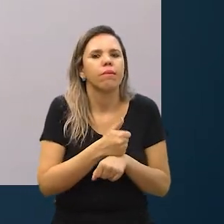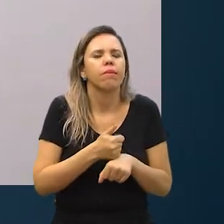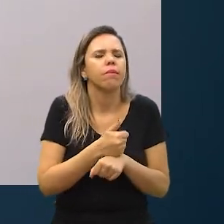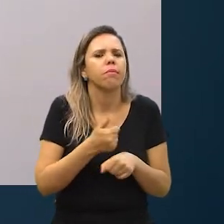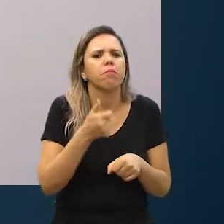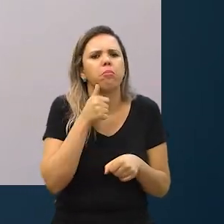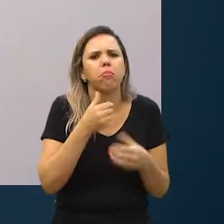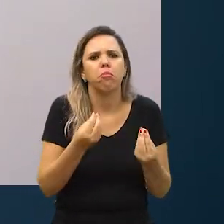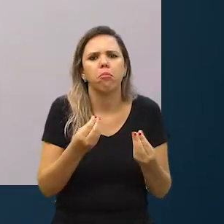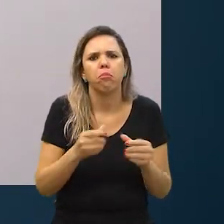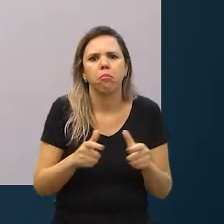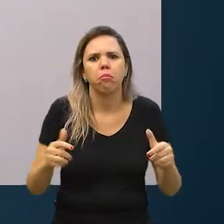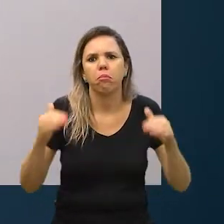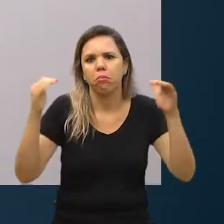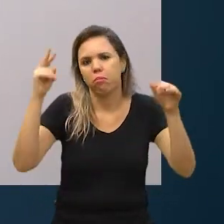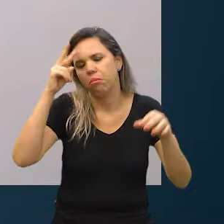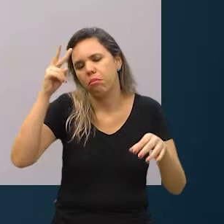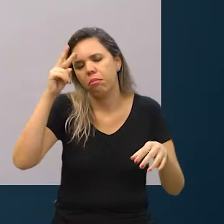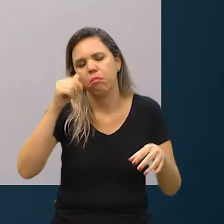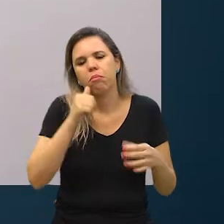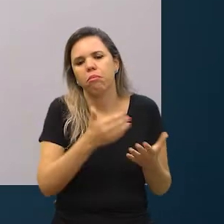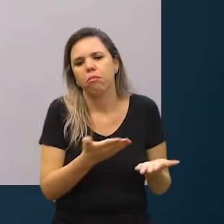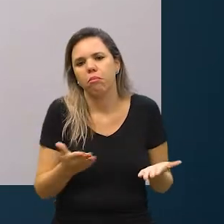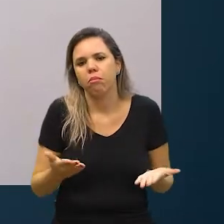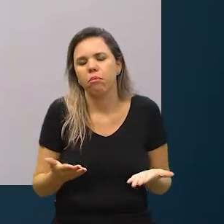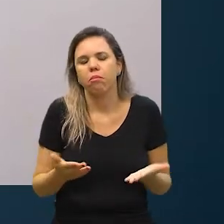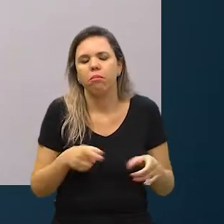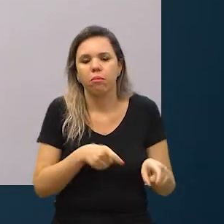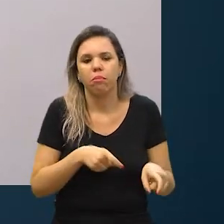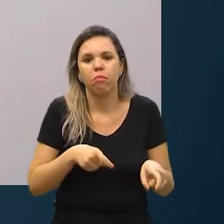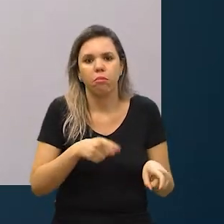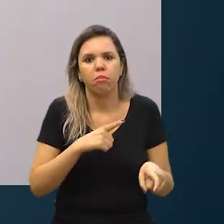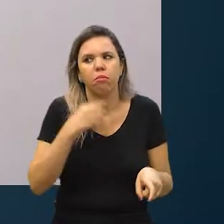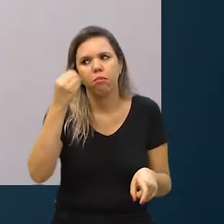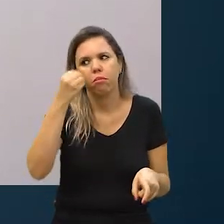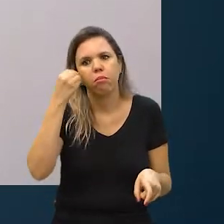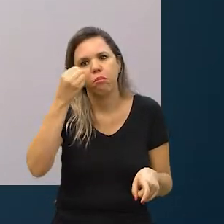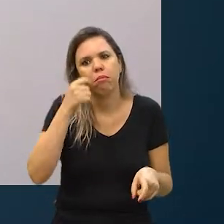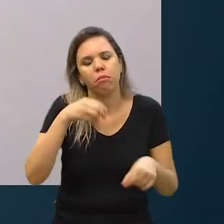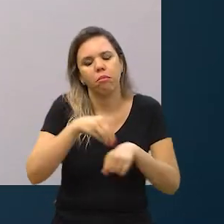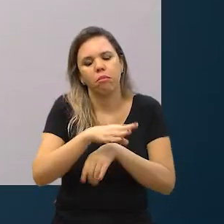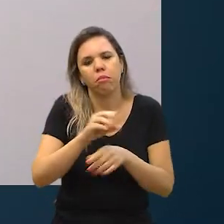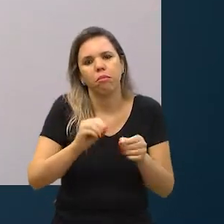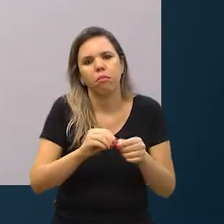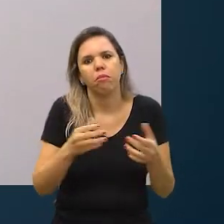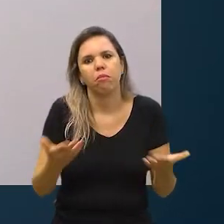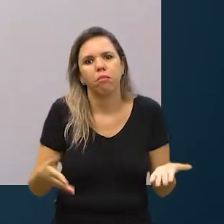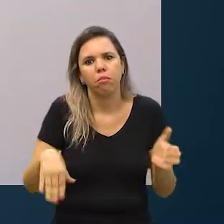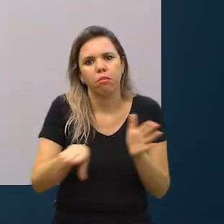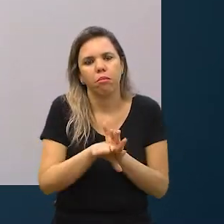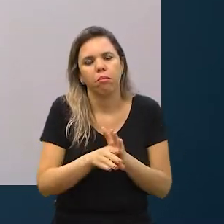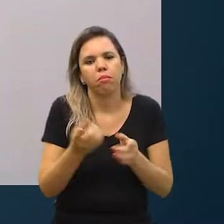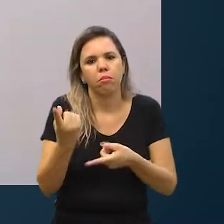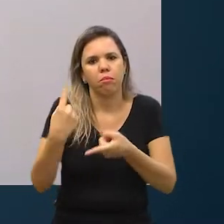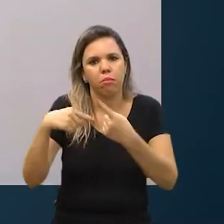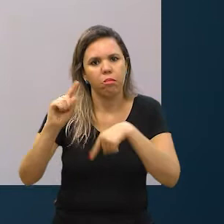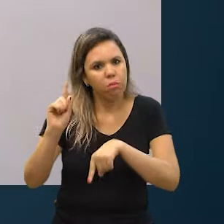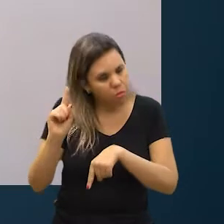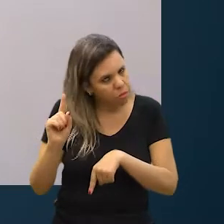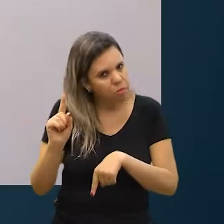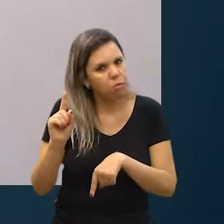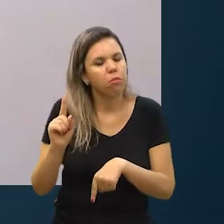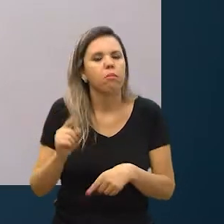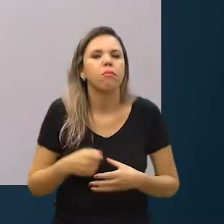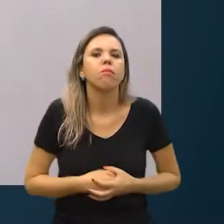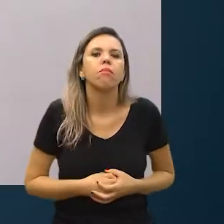grandes mulheres, né? Qual que é a história que grandes mulheres do agro têm, o que essas mulheres fizeram, né, para chegar ao sucesso, né?